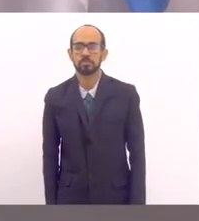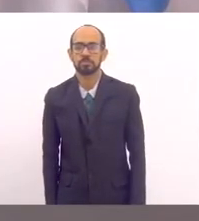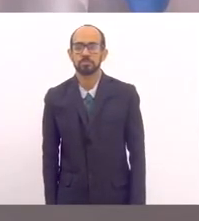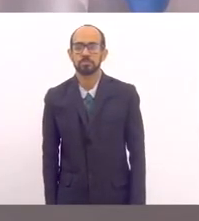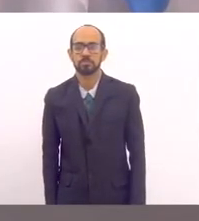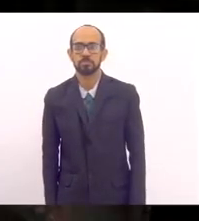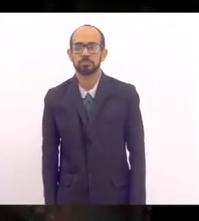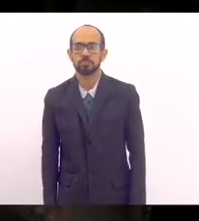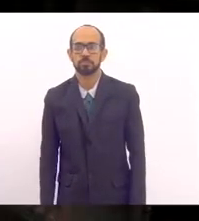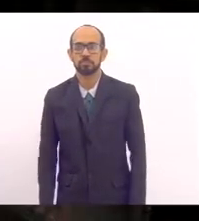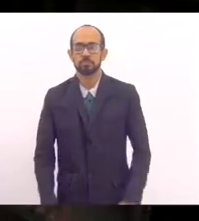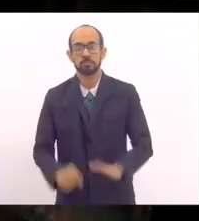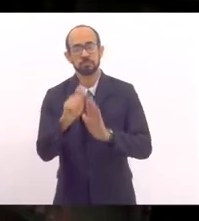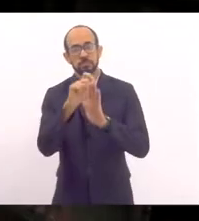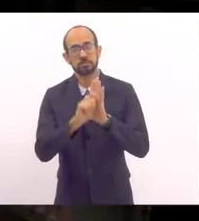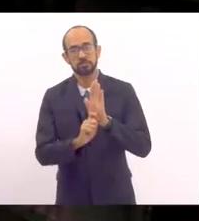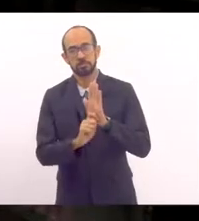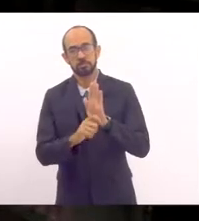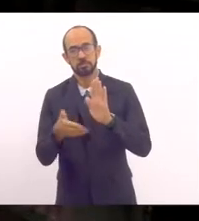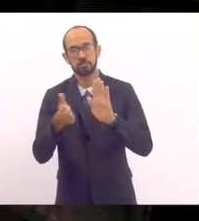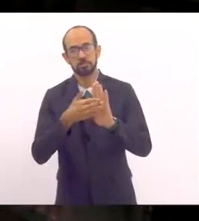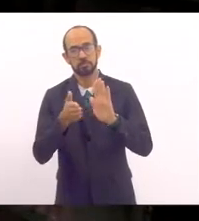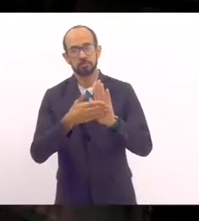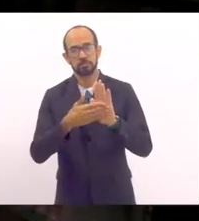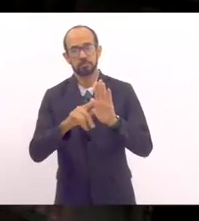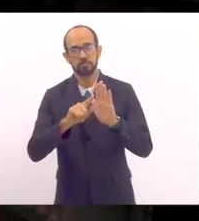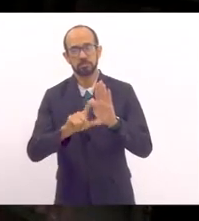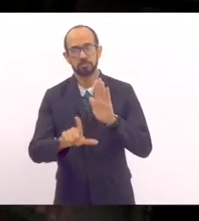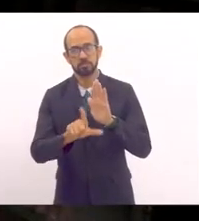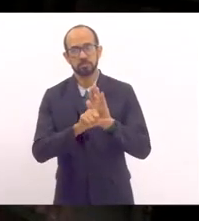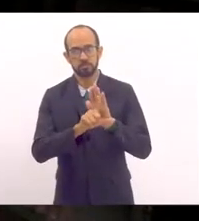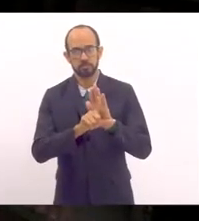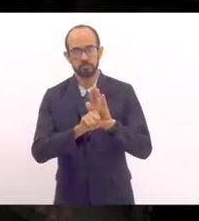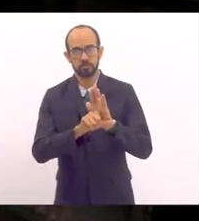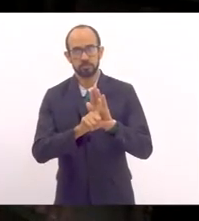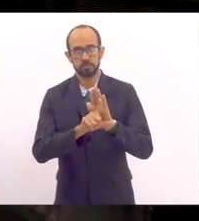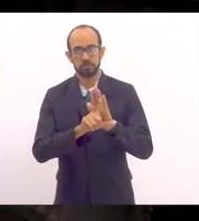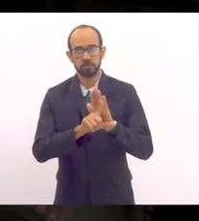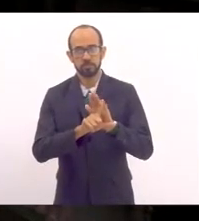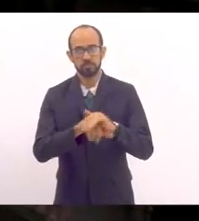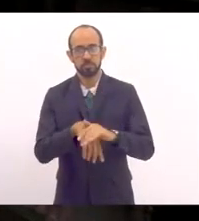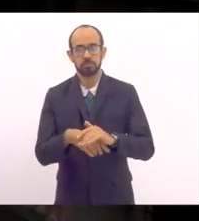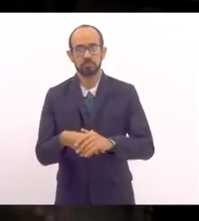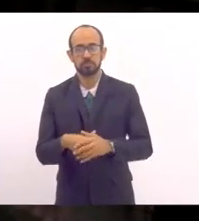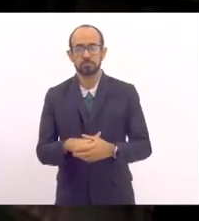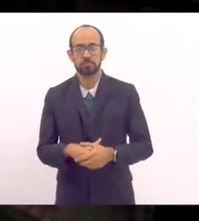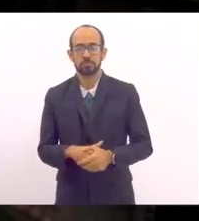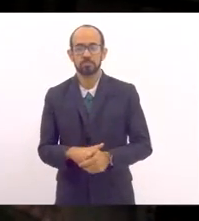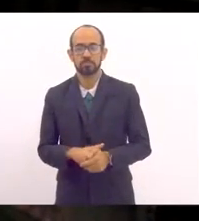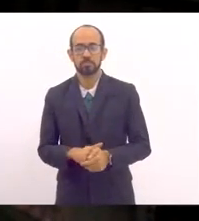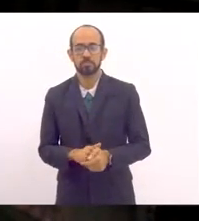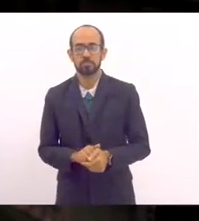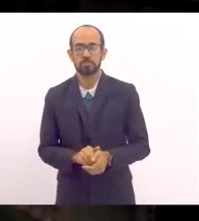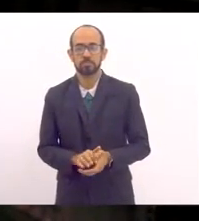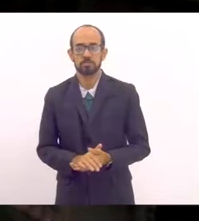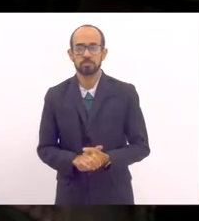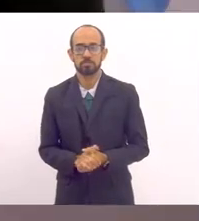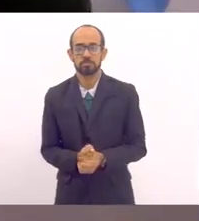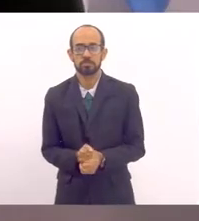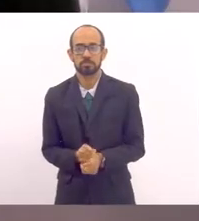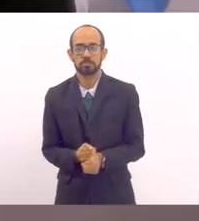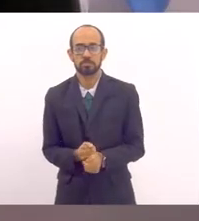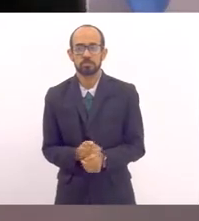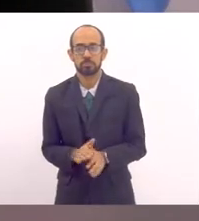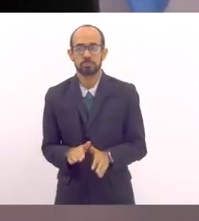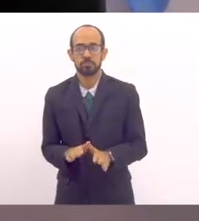Não, veio na redação da proposta de lei, de autorização, entendeu? Essa do Conselho deve ser uma outra urgência. Não, então,